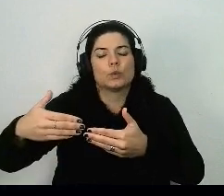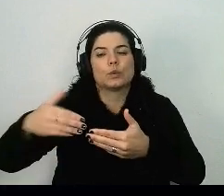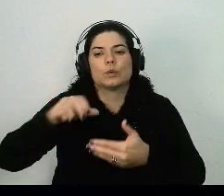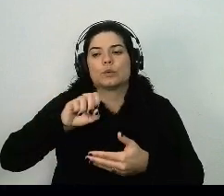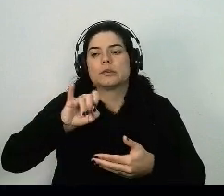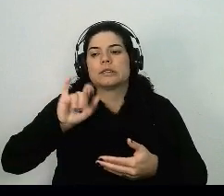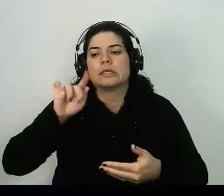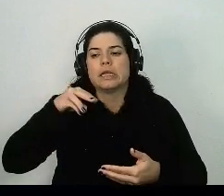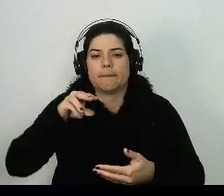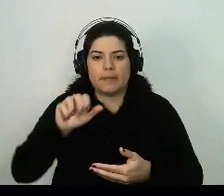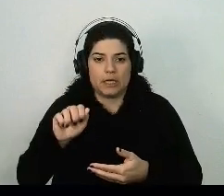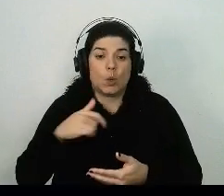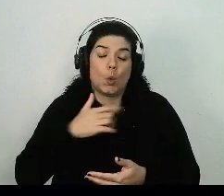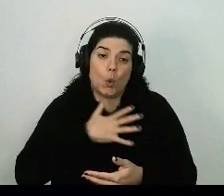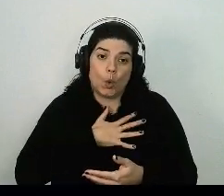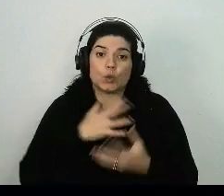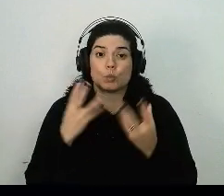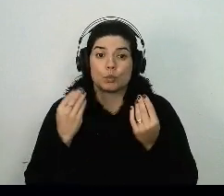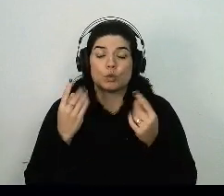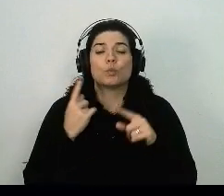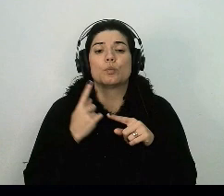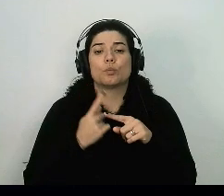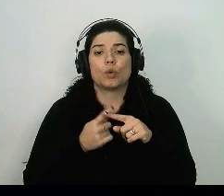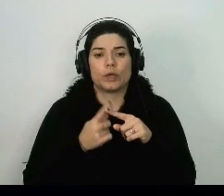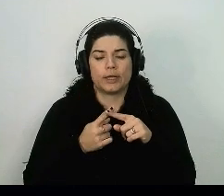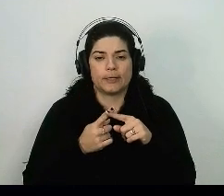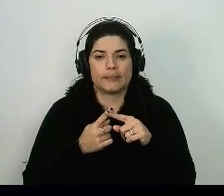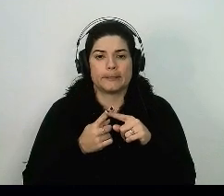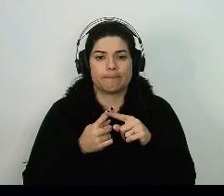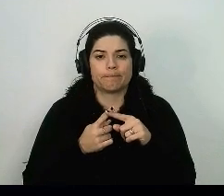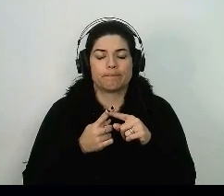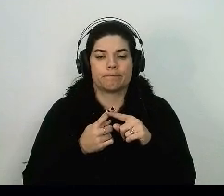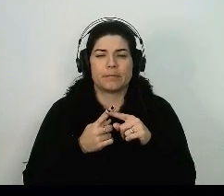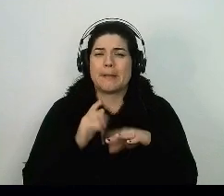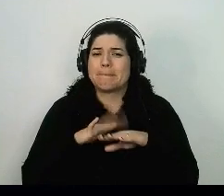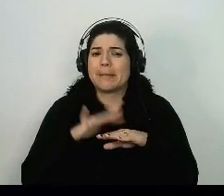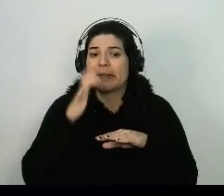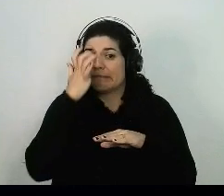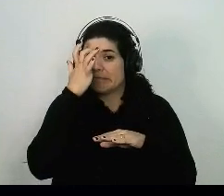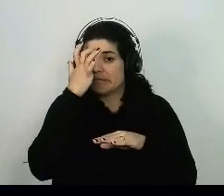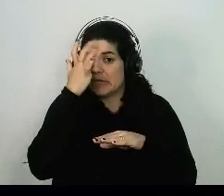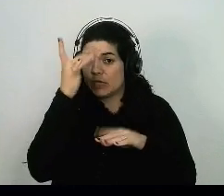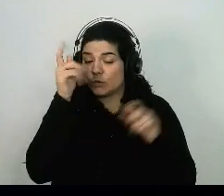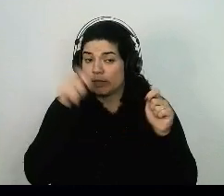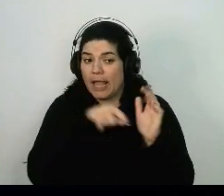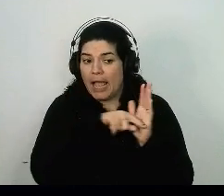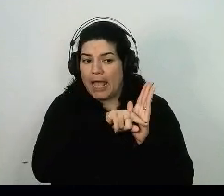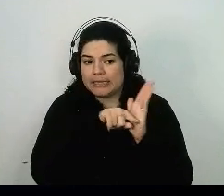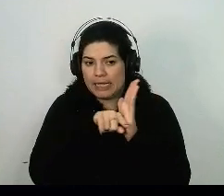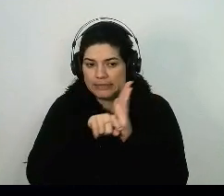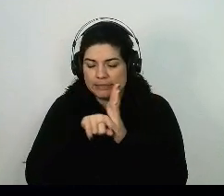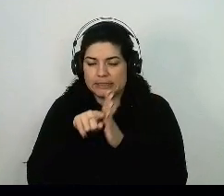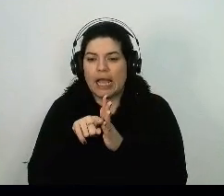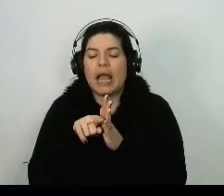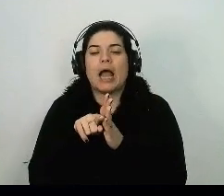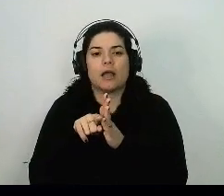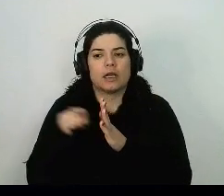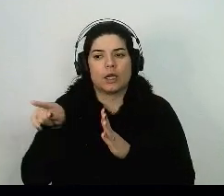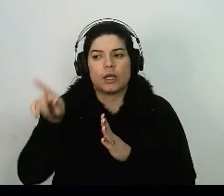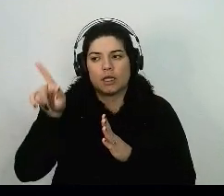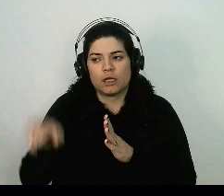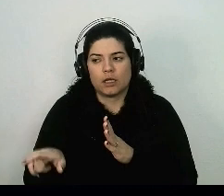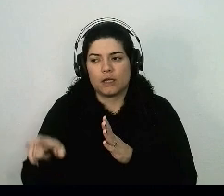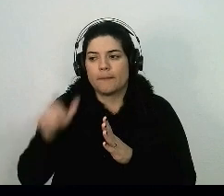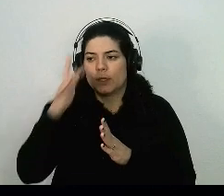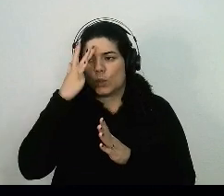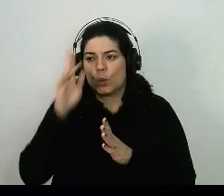bastante porque muitas vezes a forma mais fácil de mapear o fluxo de um usuário é entender o processo dele,